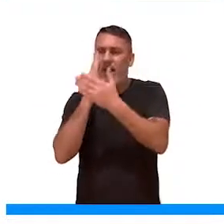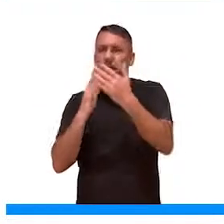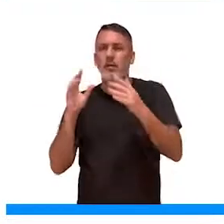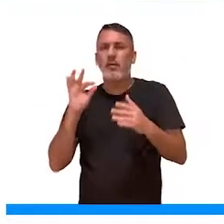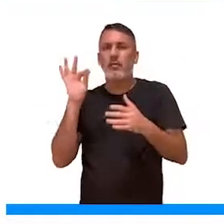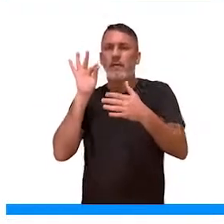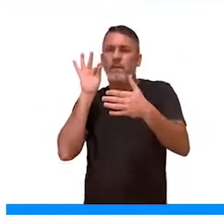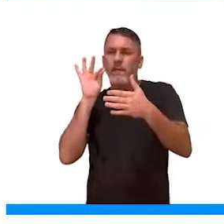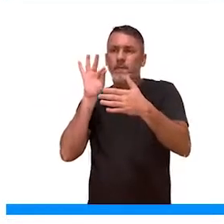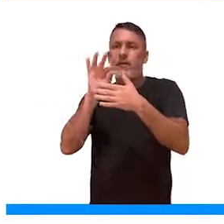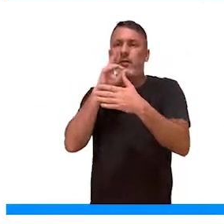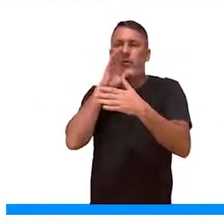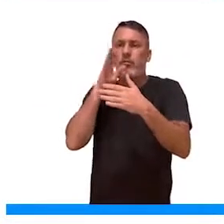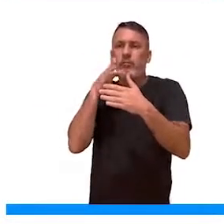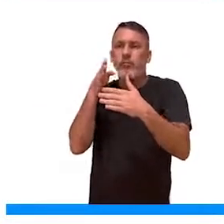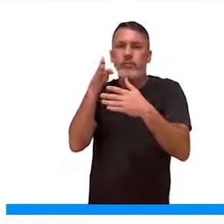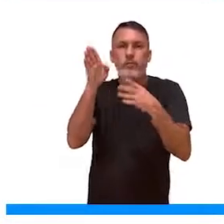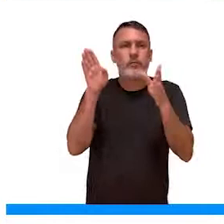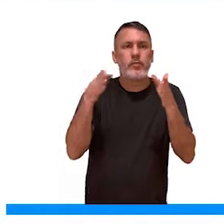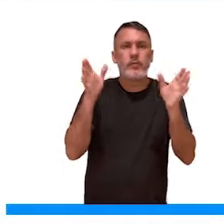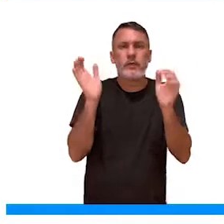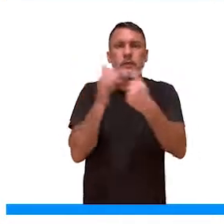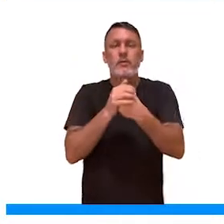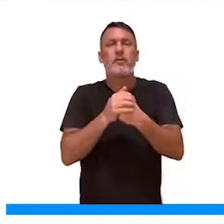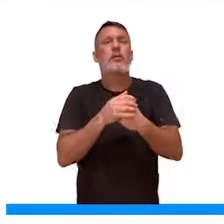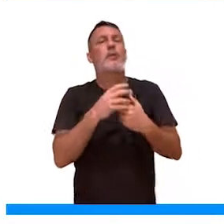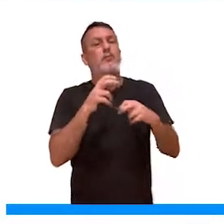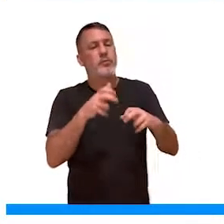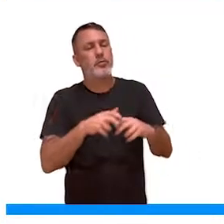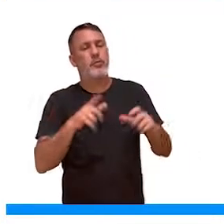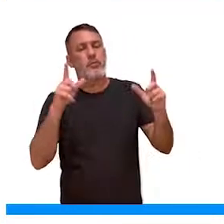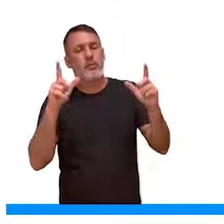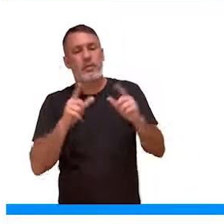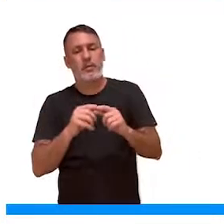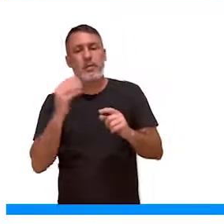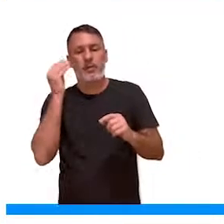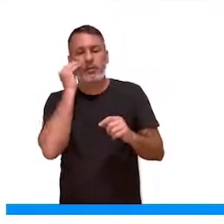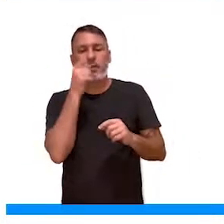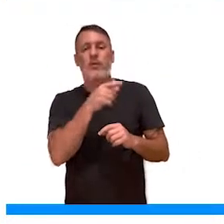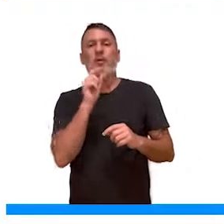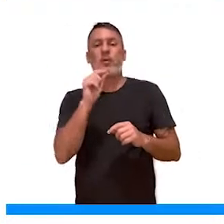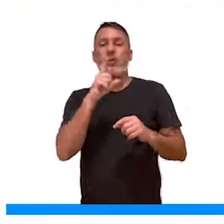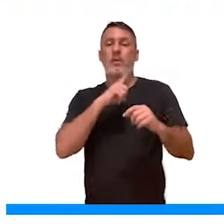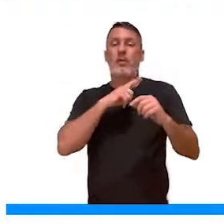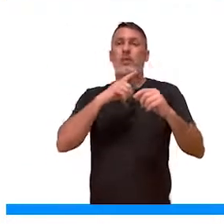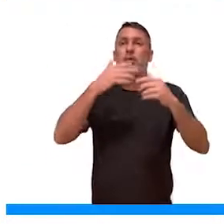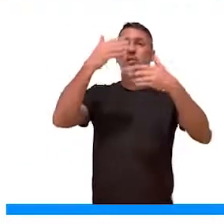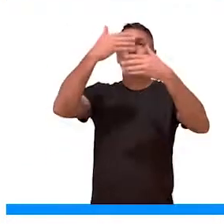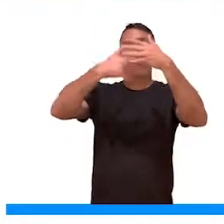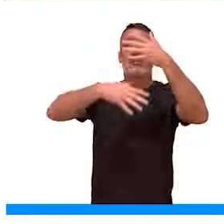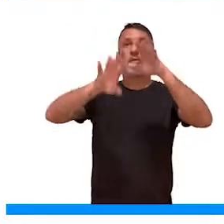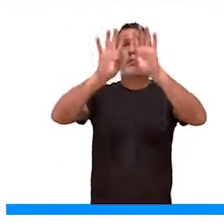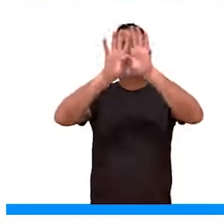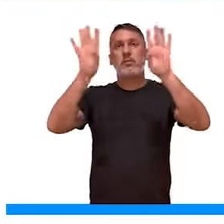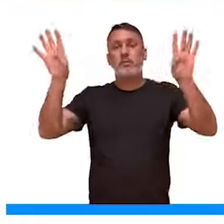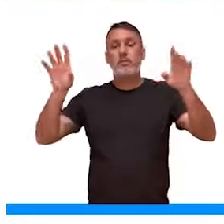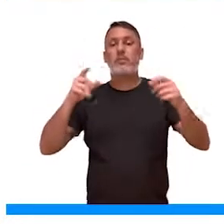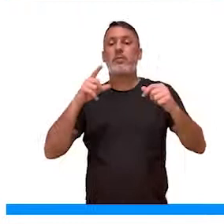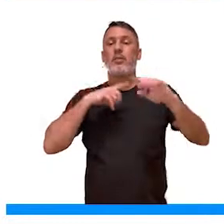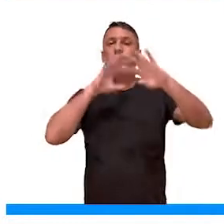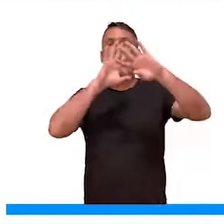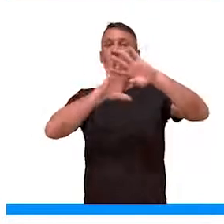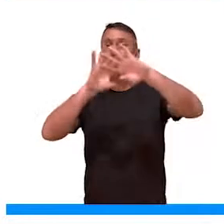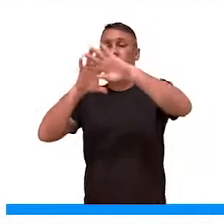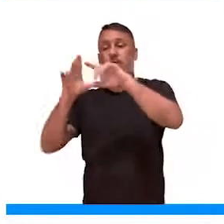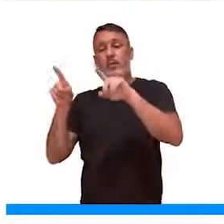da casa. Então, uma das alternativas que a gente tem para minimizar esse problema é tentar colocar o uso de cortinados,